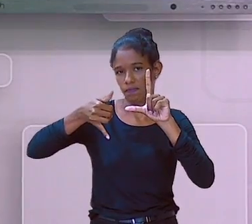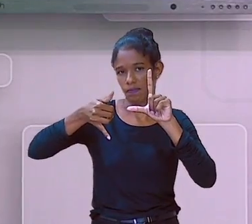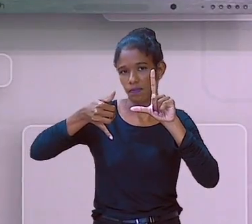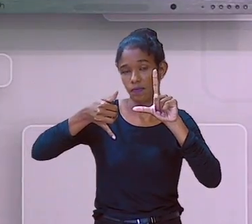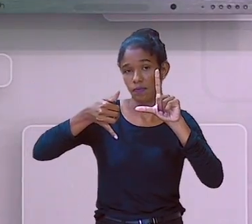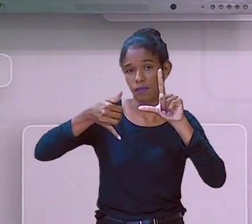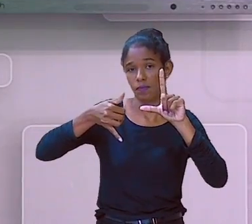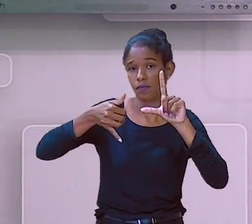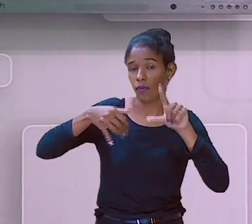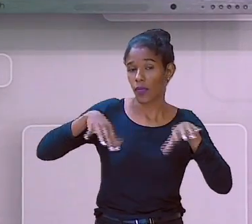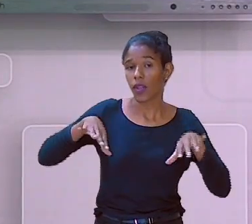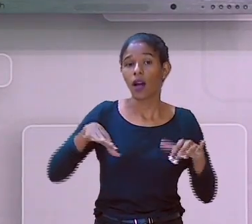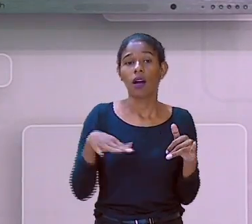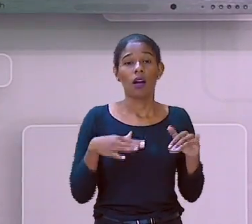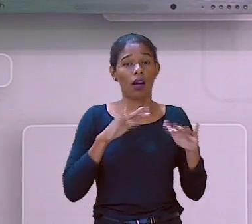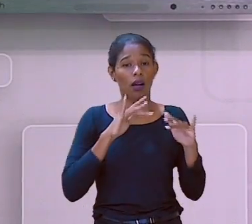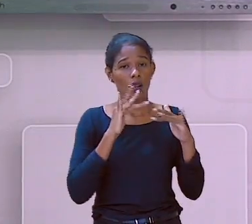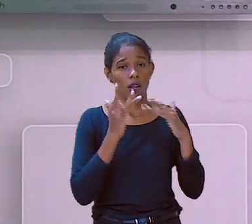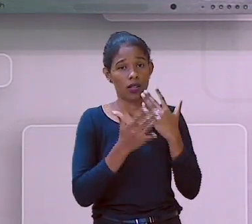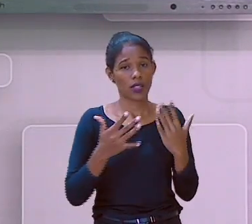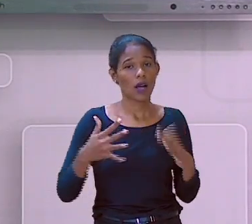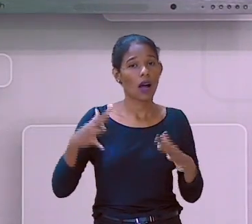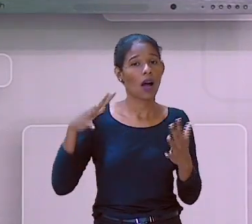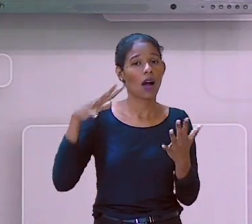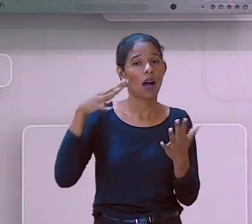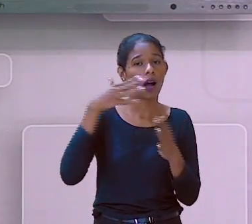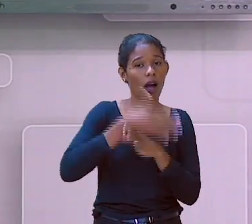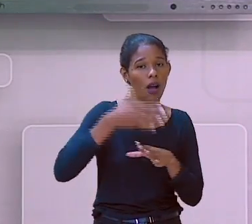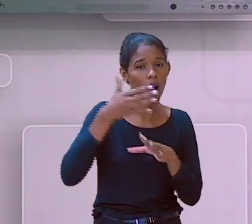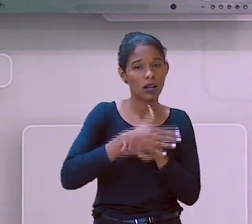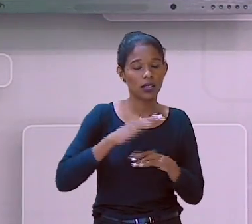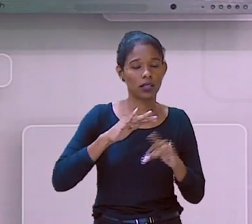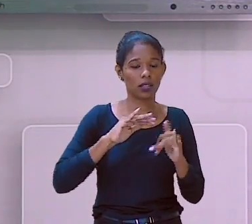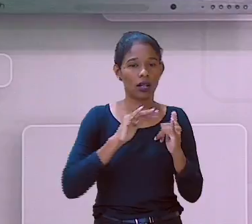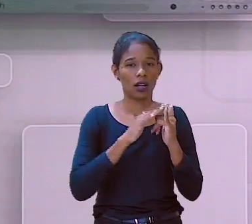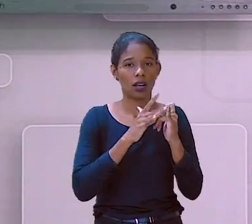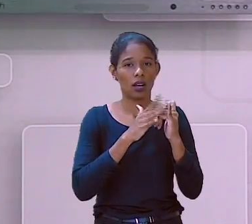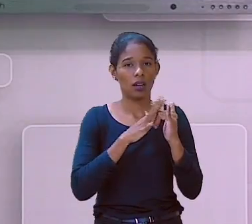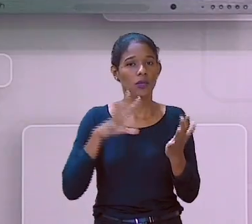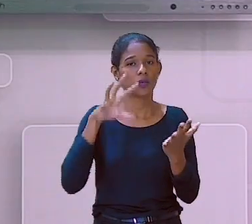da tela. Acesse as nossas redes sociais e se inscreva em nosso